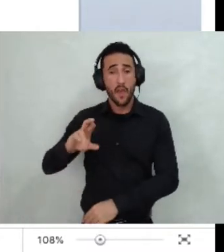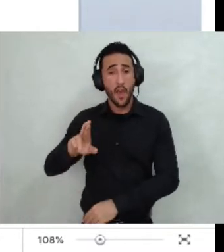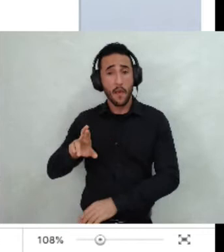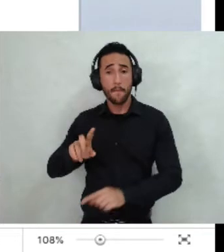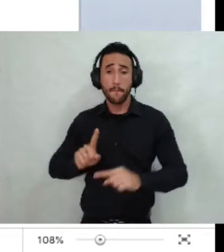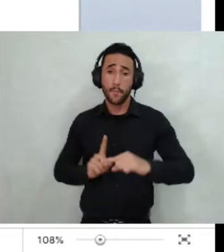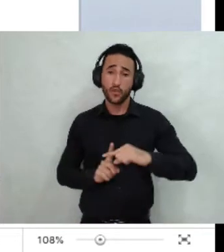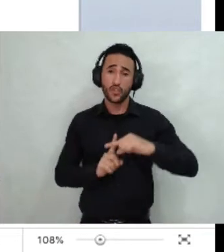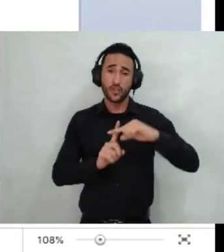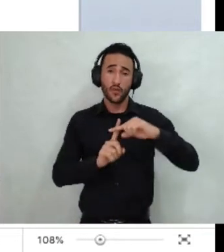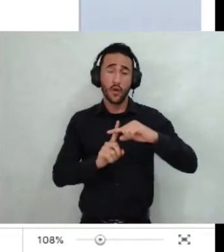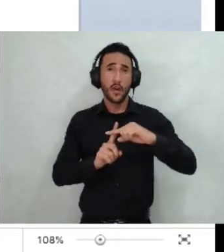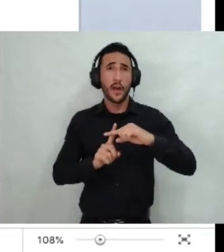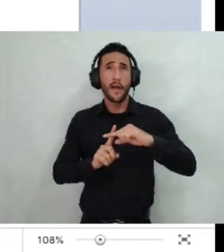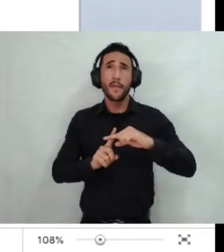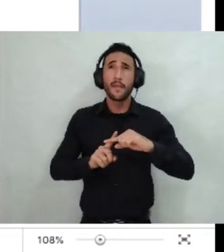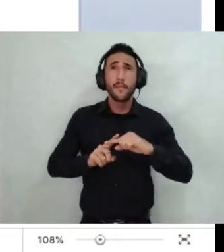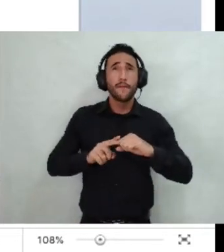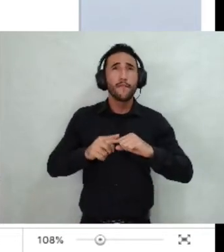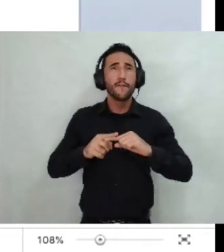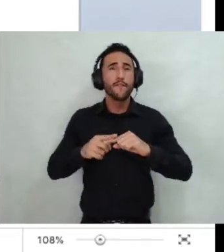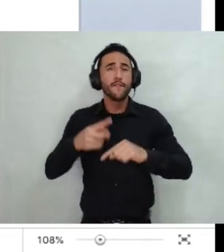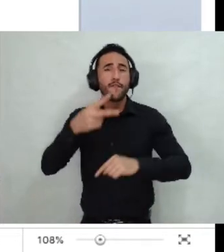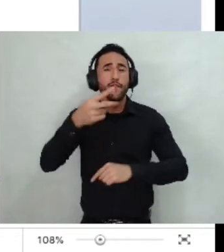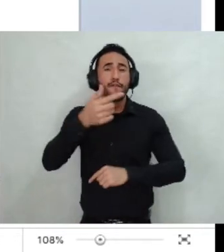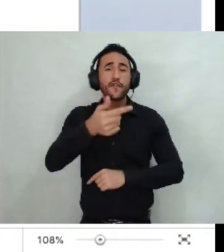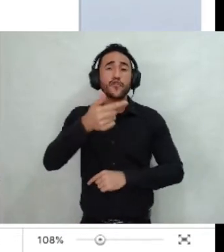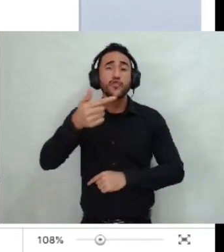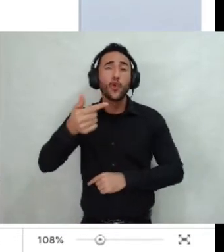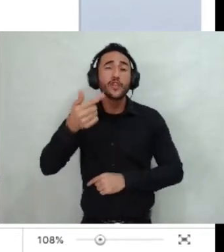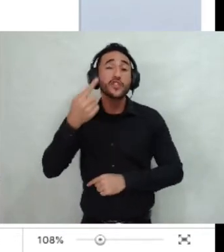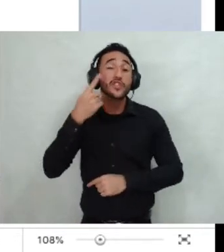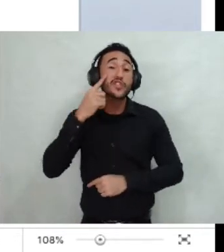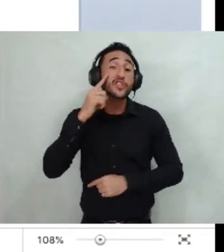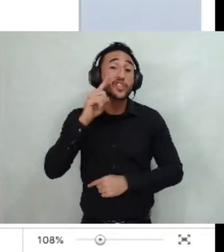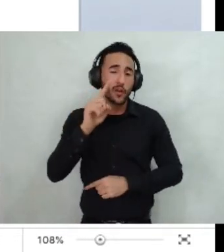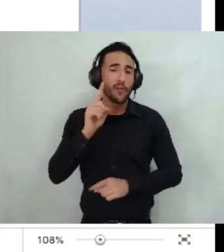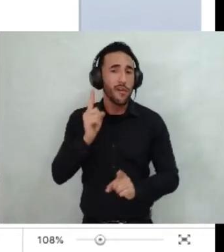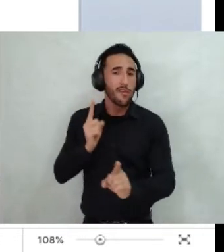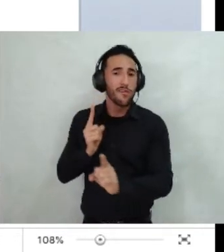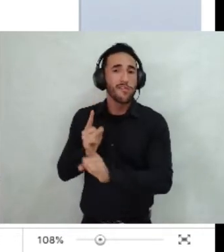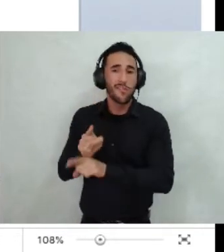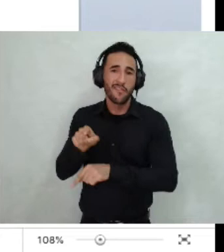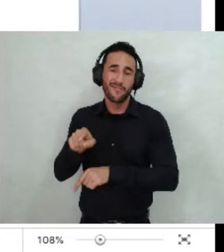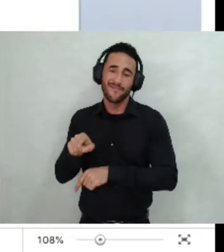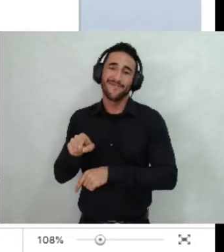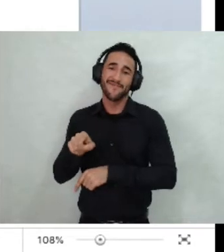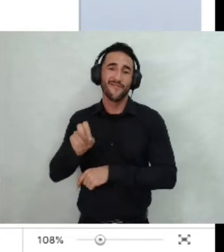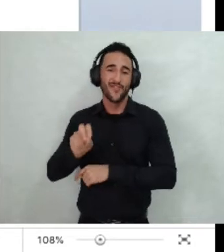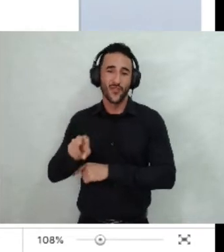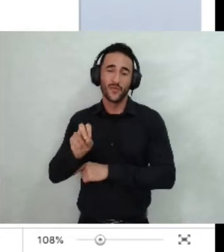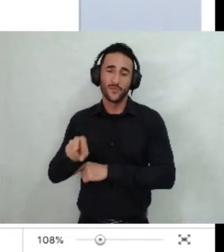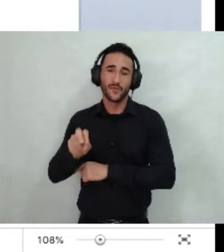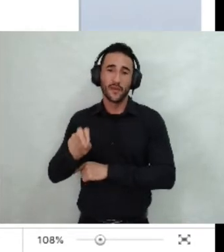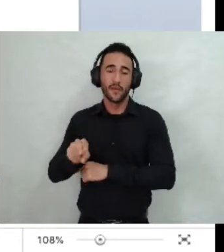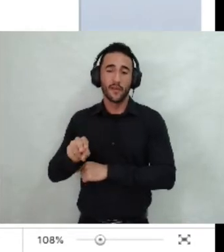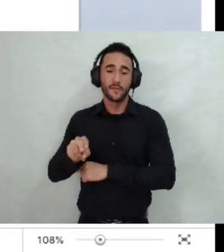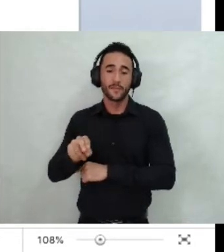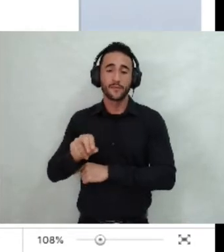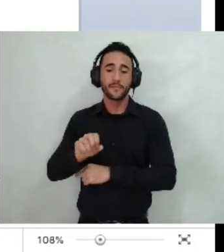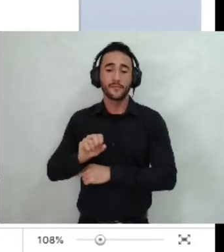22 dias, né? Mostrando aí que no soro, né? Então, a viremia, ela é muito